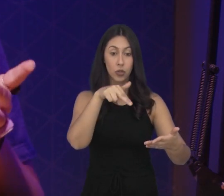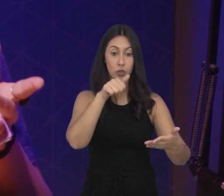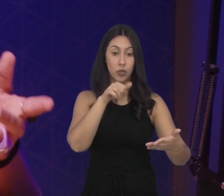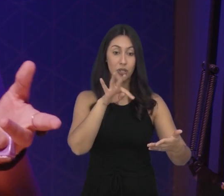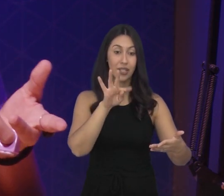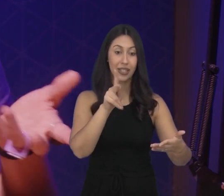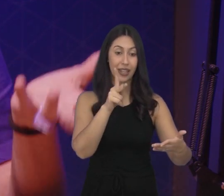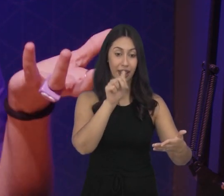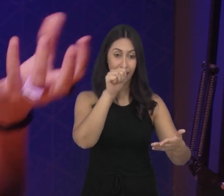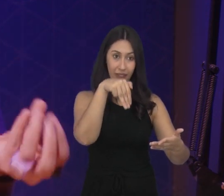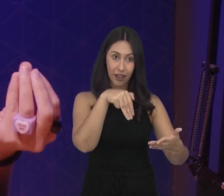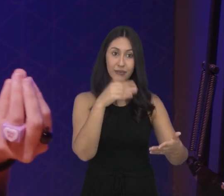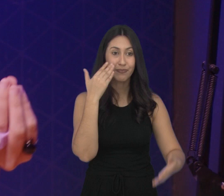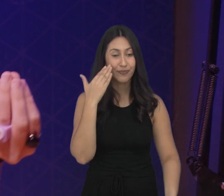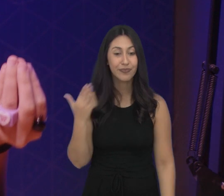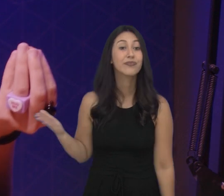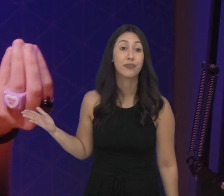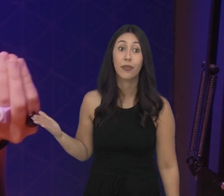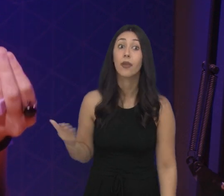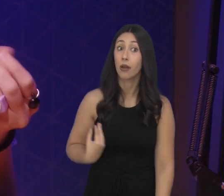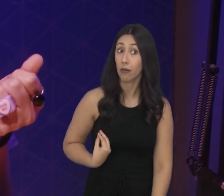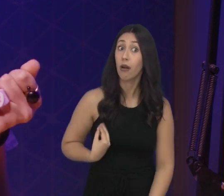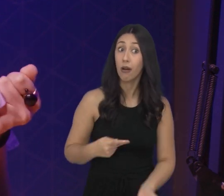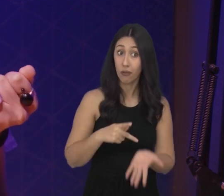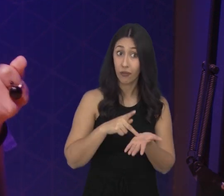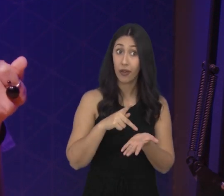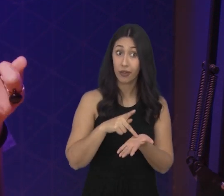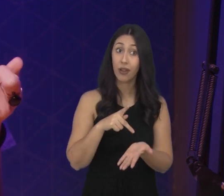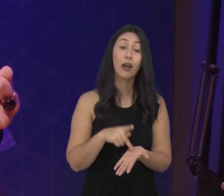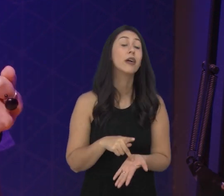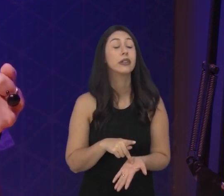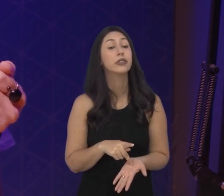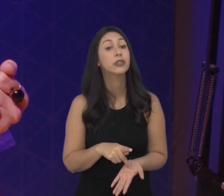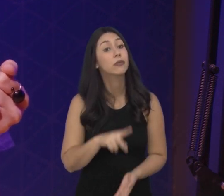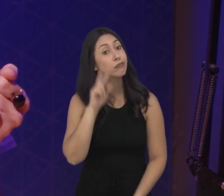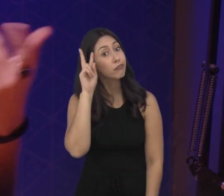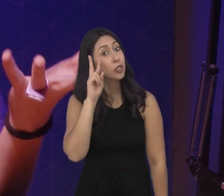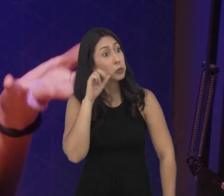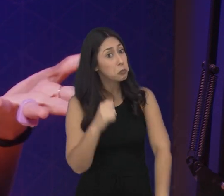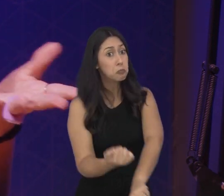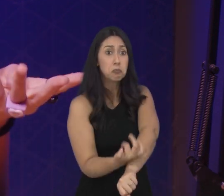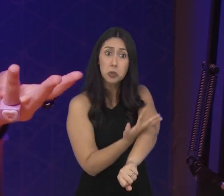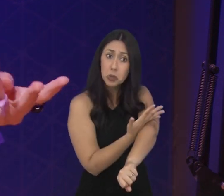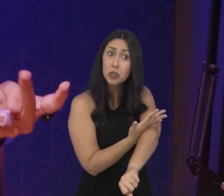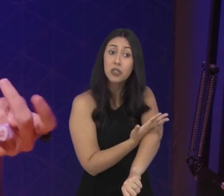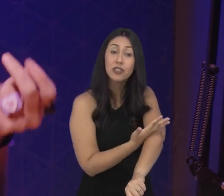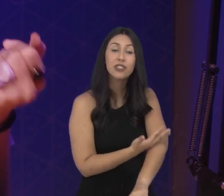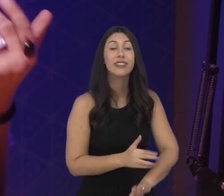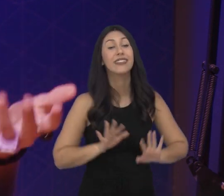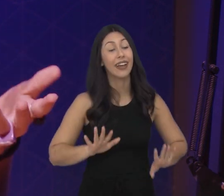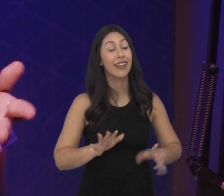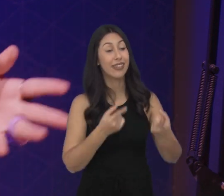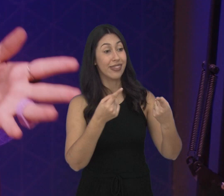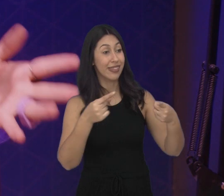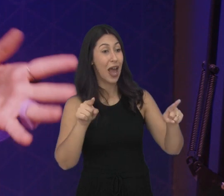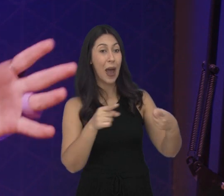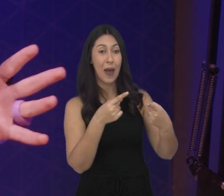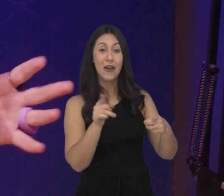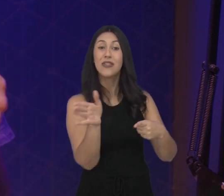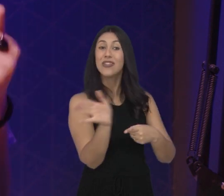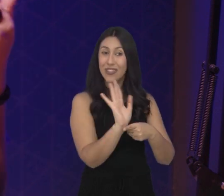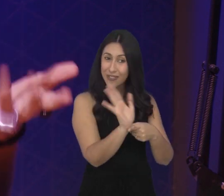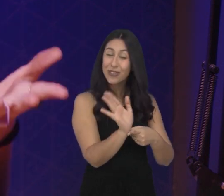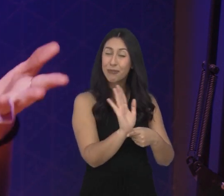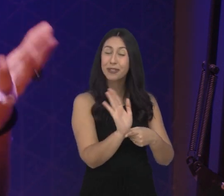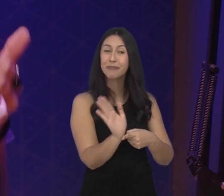Larson. Ele foi uma pessoa que realmente existiu. É uma história muito emocionante, inclusive. E daí, nesse musical, no Tic Tic